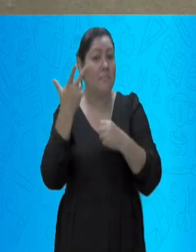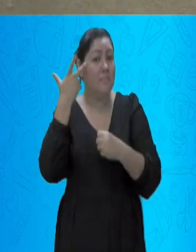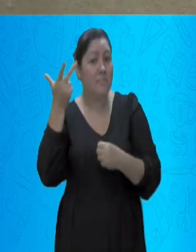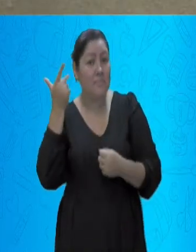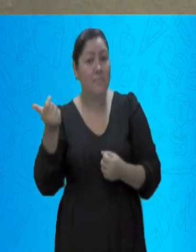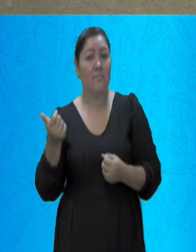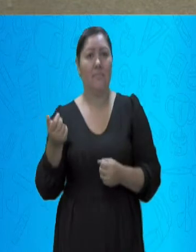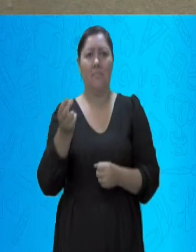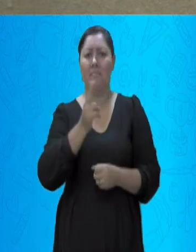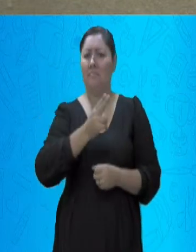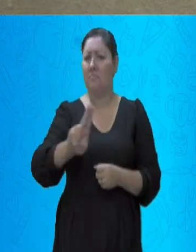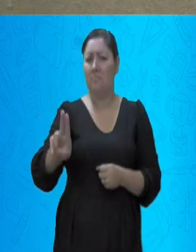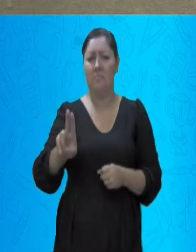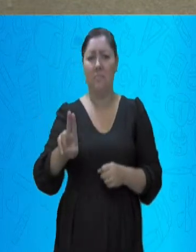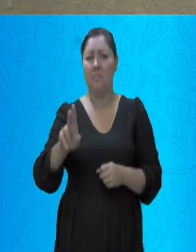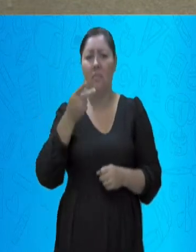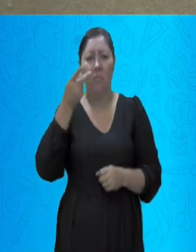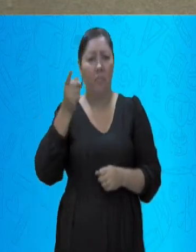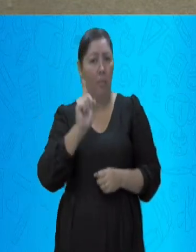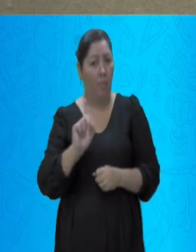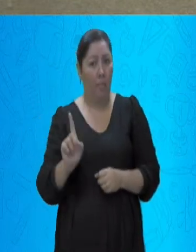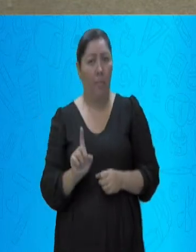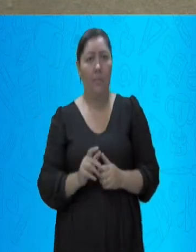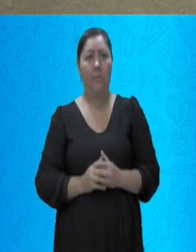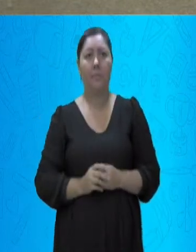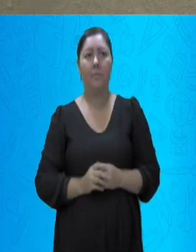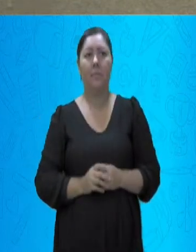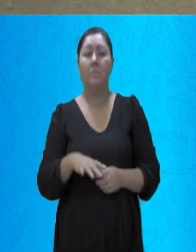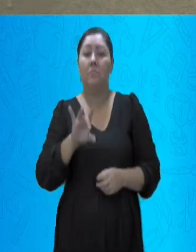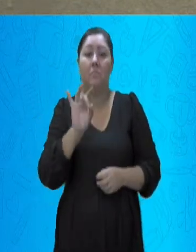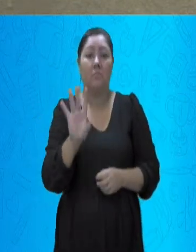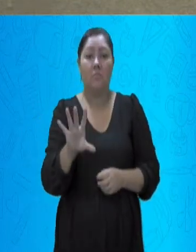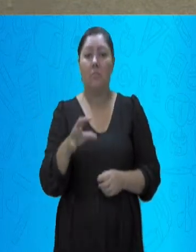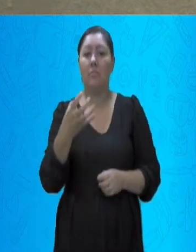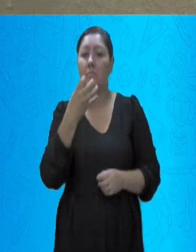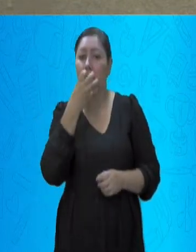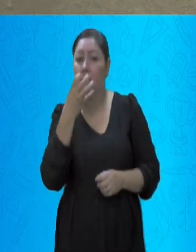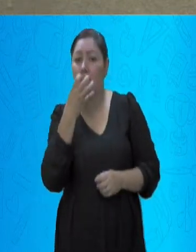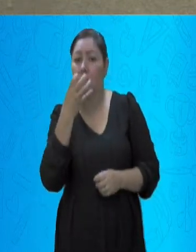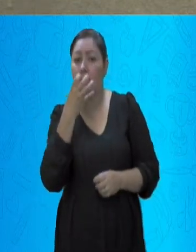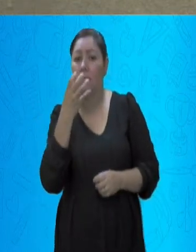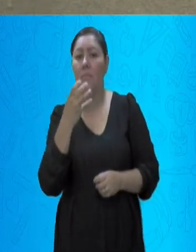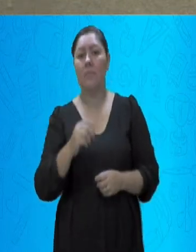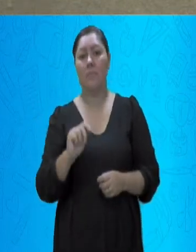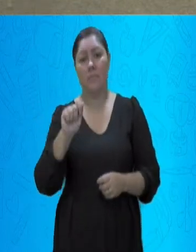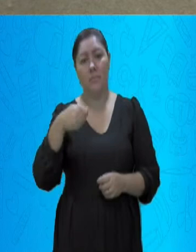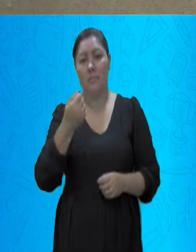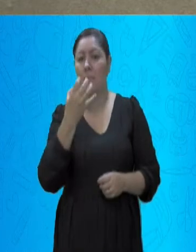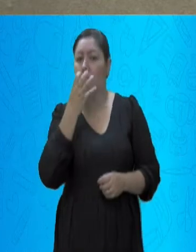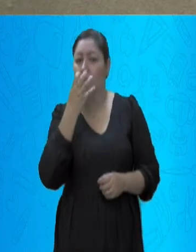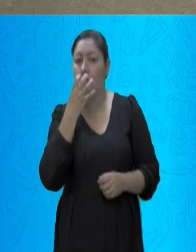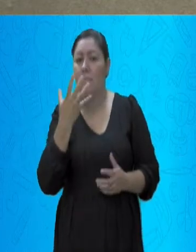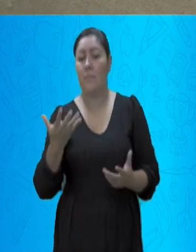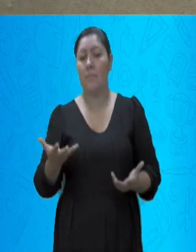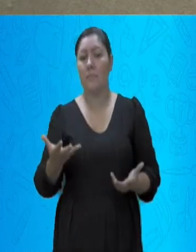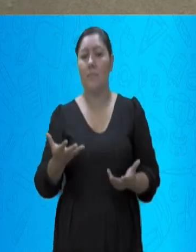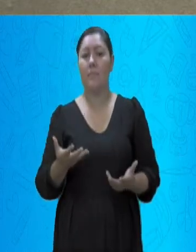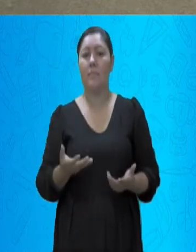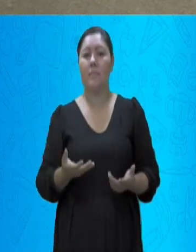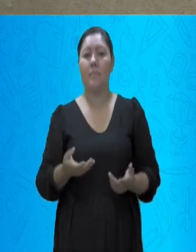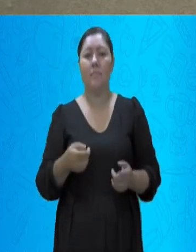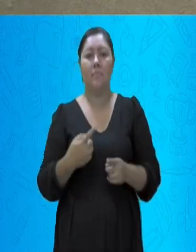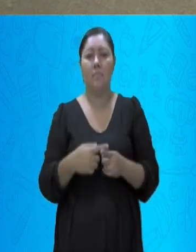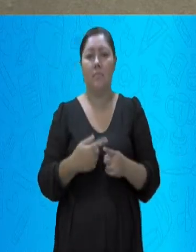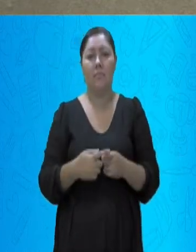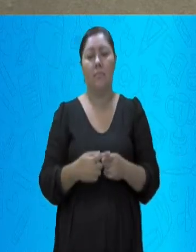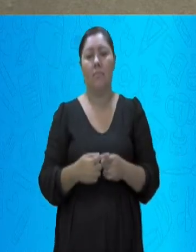não usei alguma coisa própria do cachorro, só usei cachorro. Né? Porque eu queria identificar aqui o